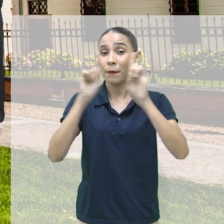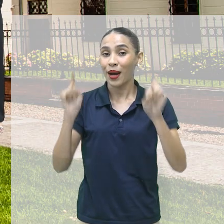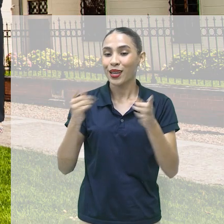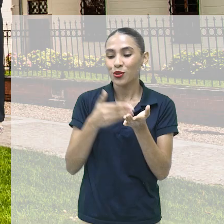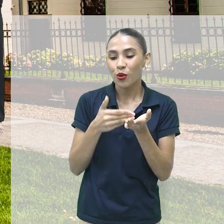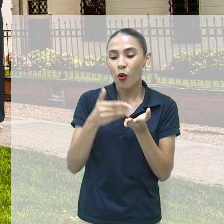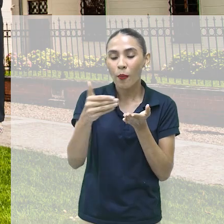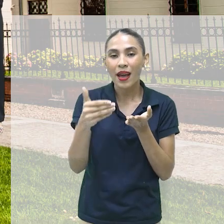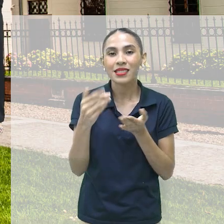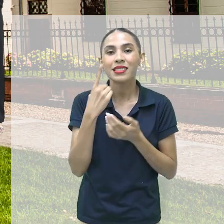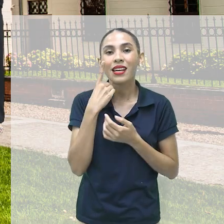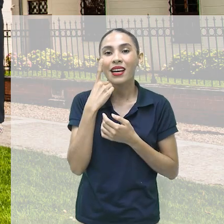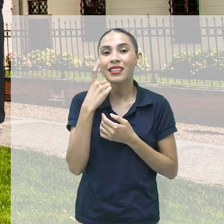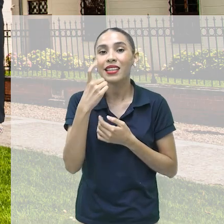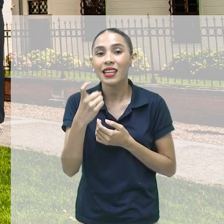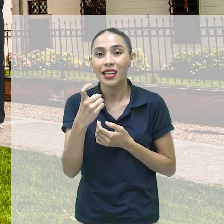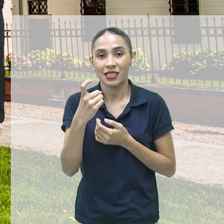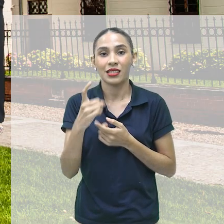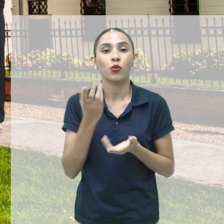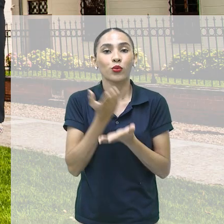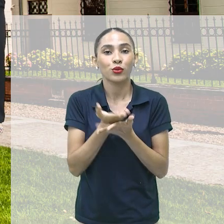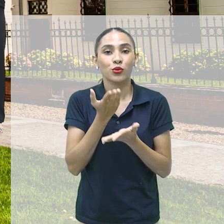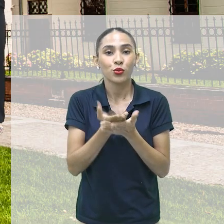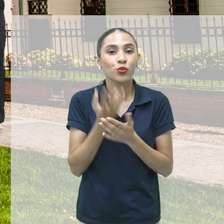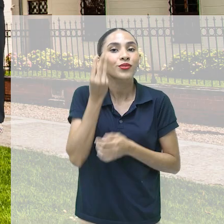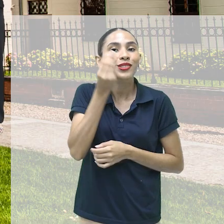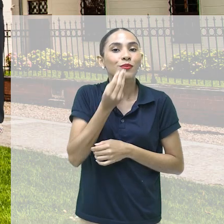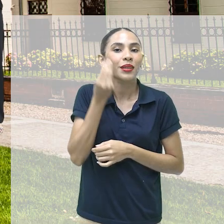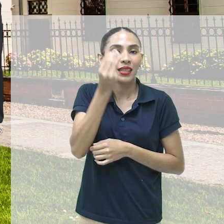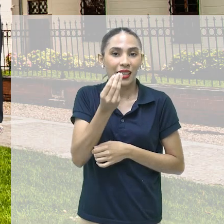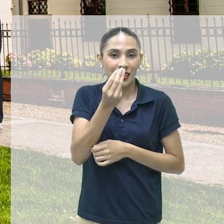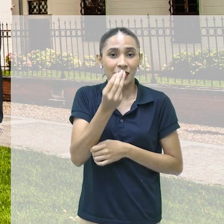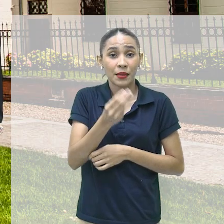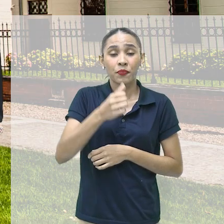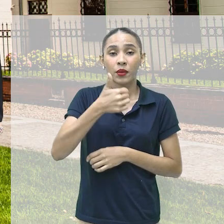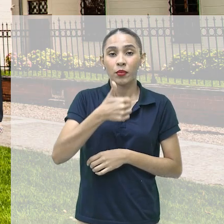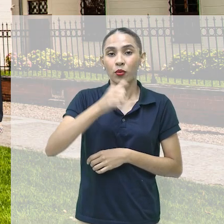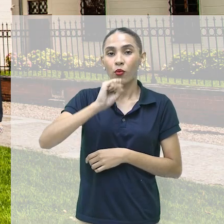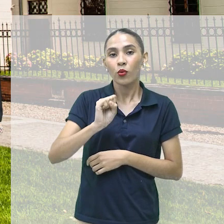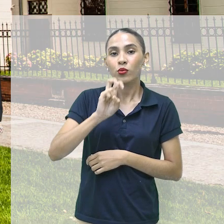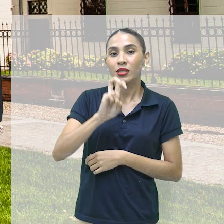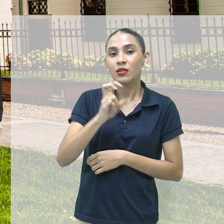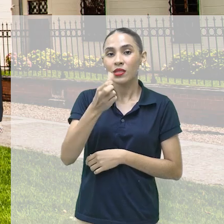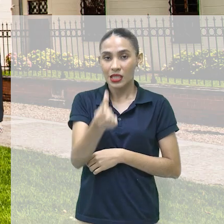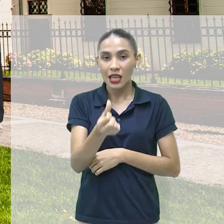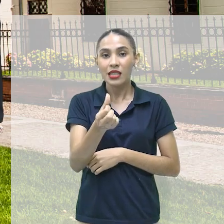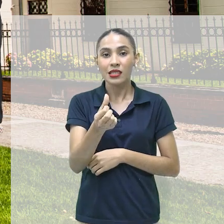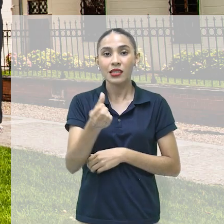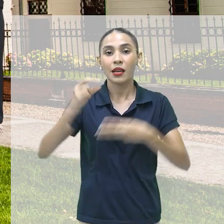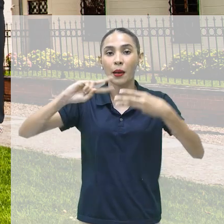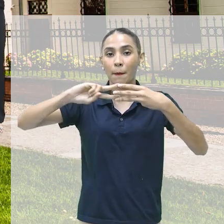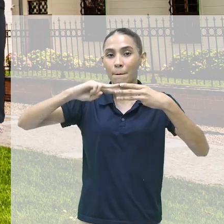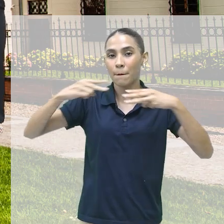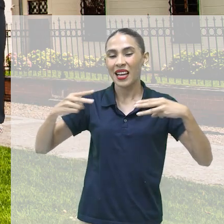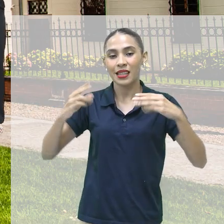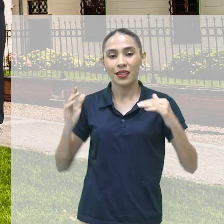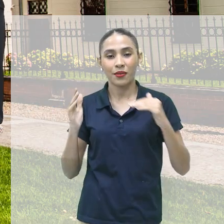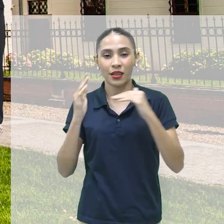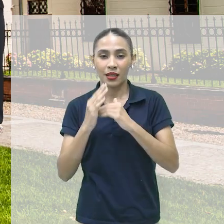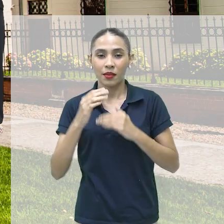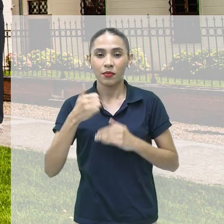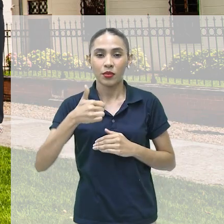vai começar a realizar os seus experimentos. A gente observa aqui no período de 1856 até